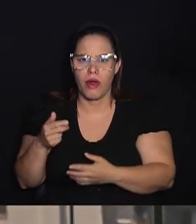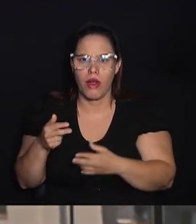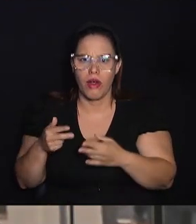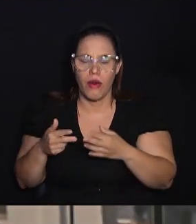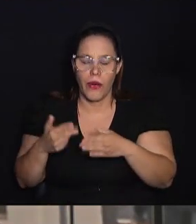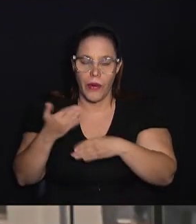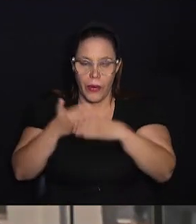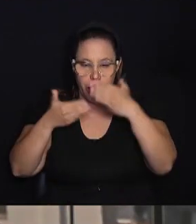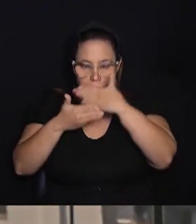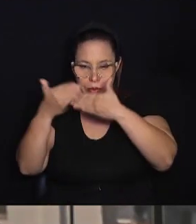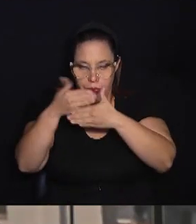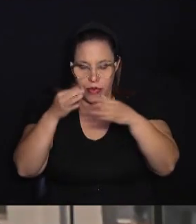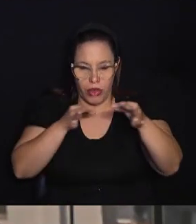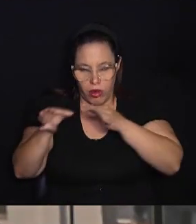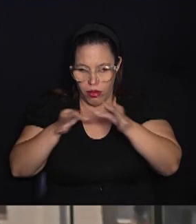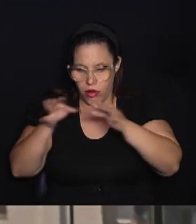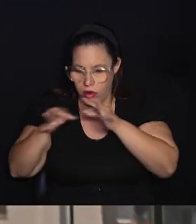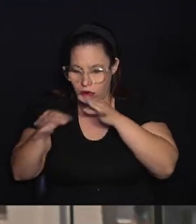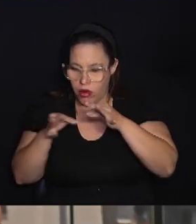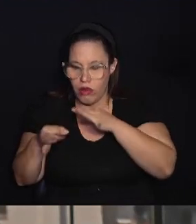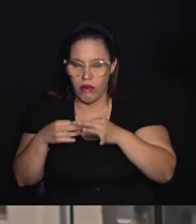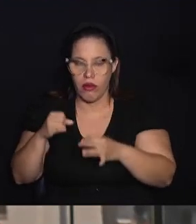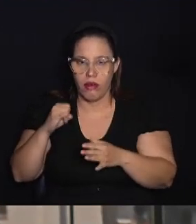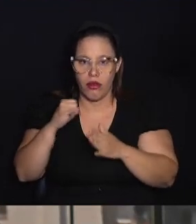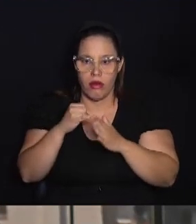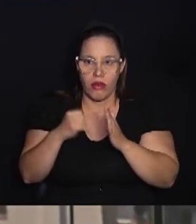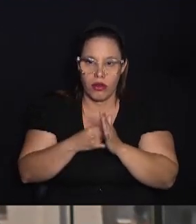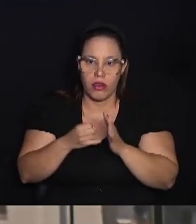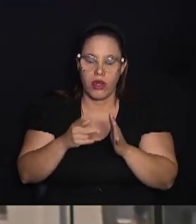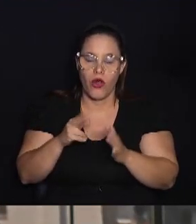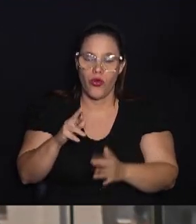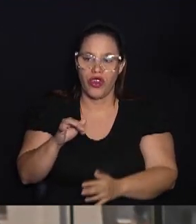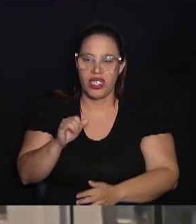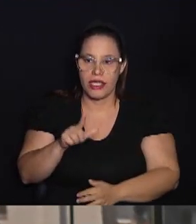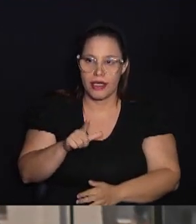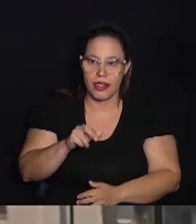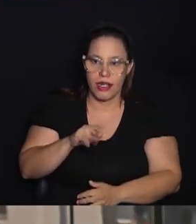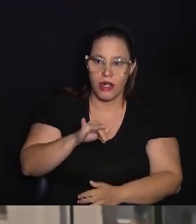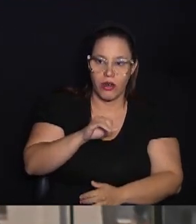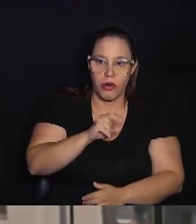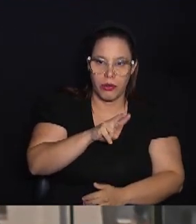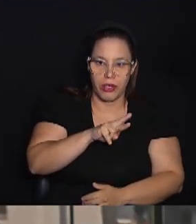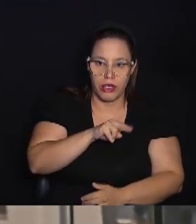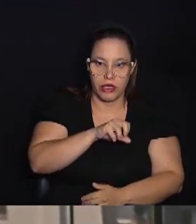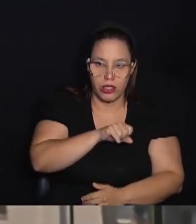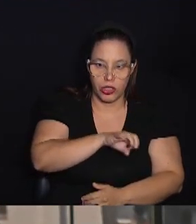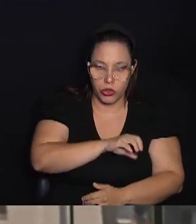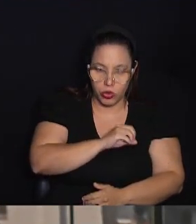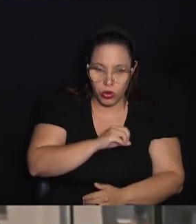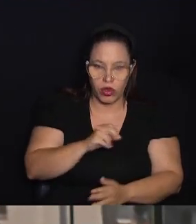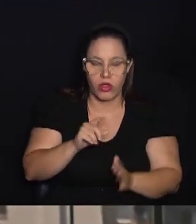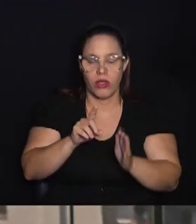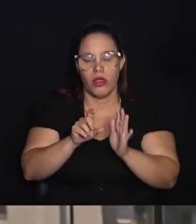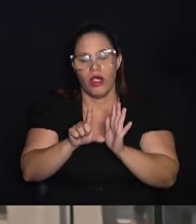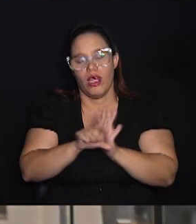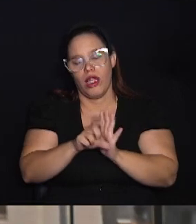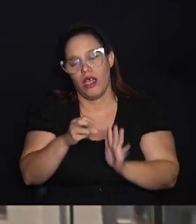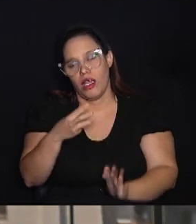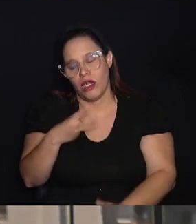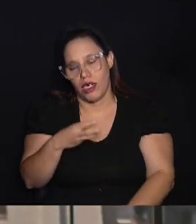integral incentivada pelos benefícios fiscais e urbanísticos previstos na lei